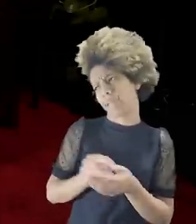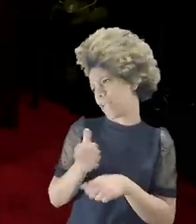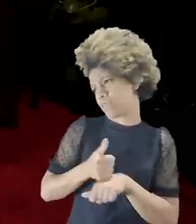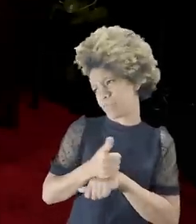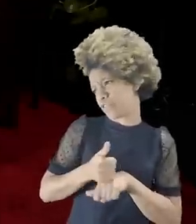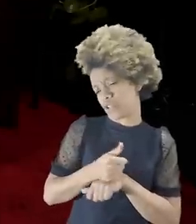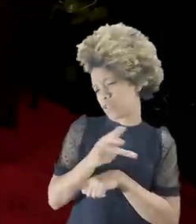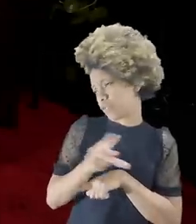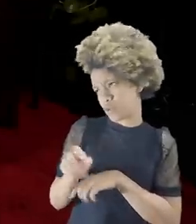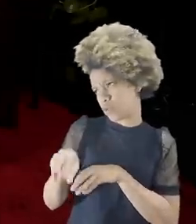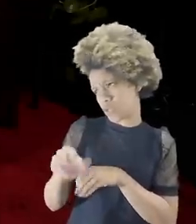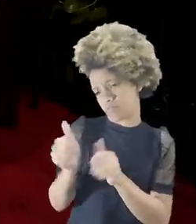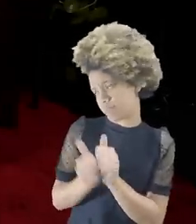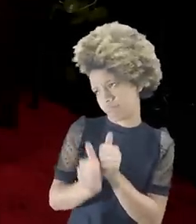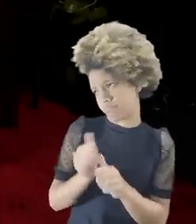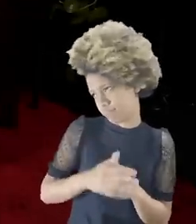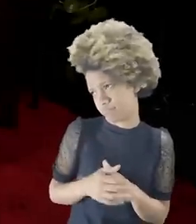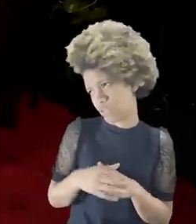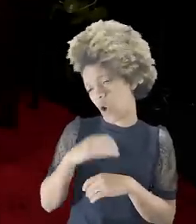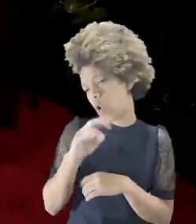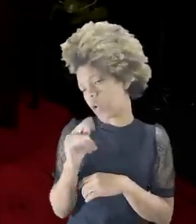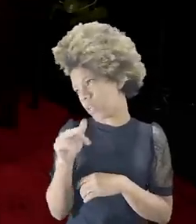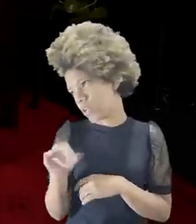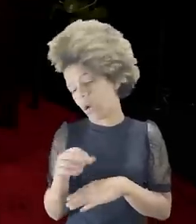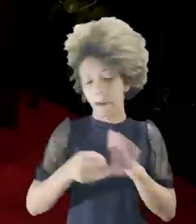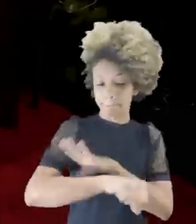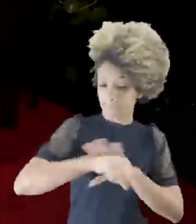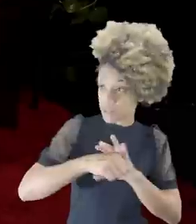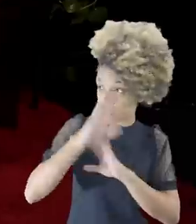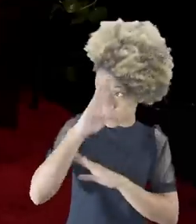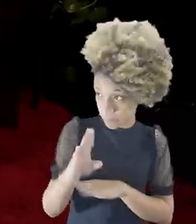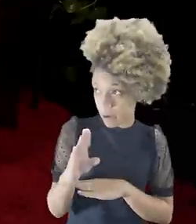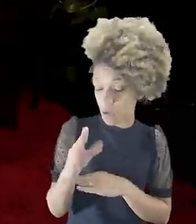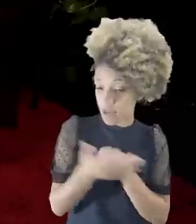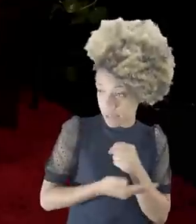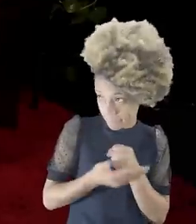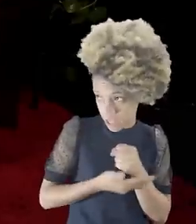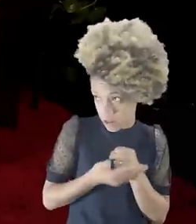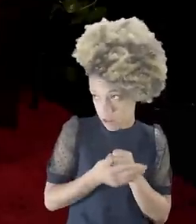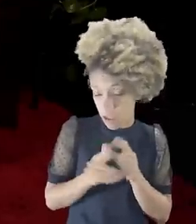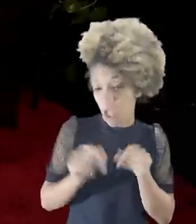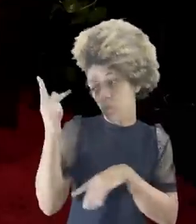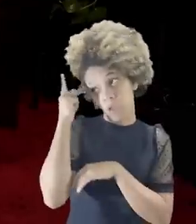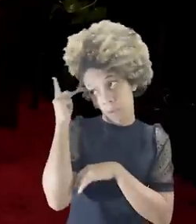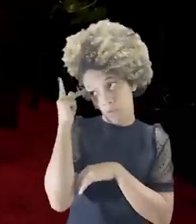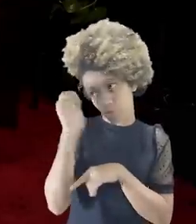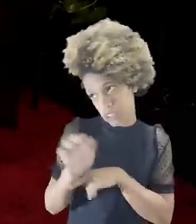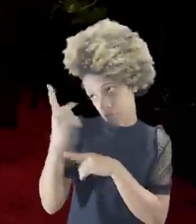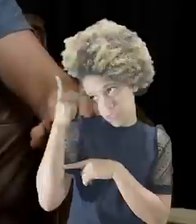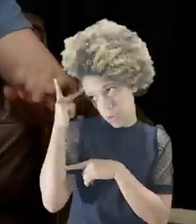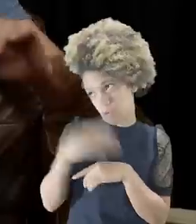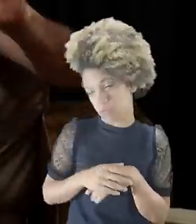campeonato não é quem é o campeonato é muito grande né você pega o basquete o principal do basquete na base é São Paulo é o estado de São Paulo